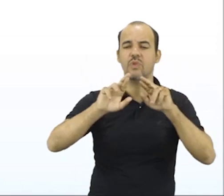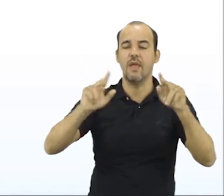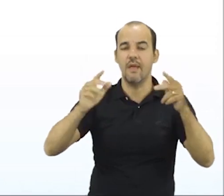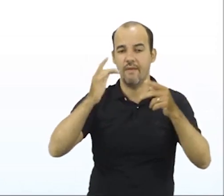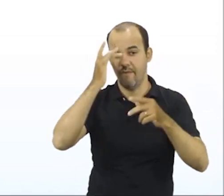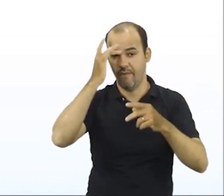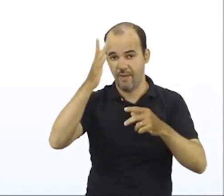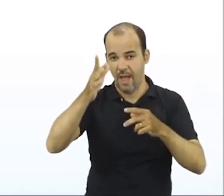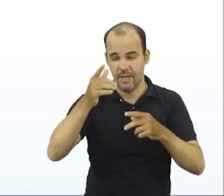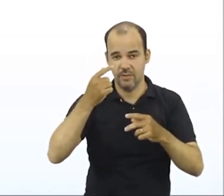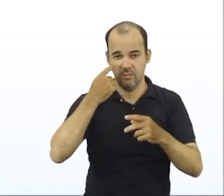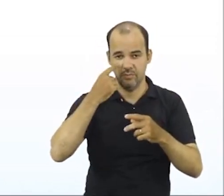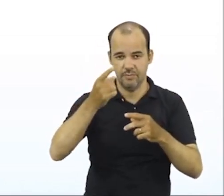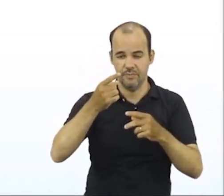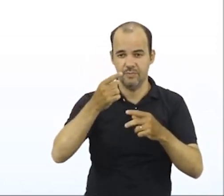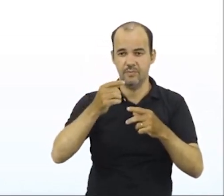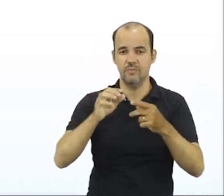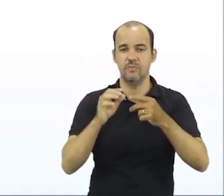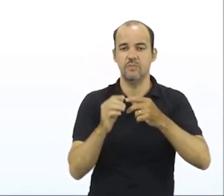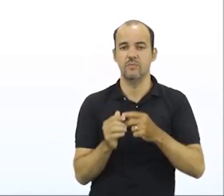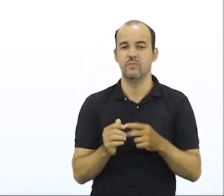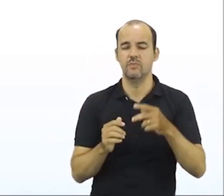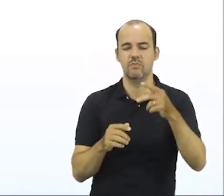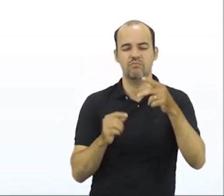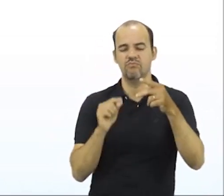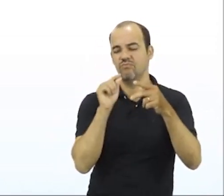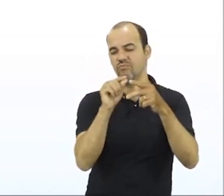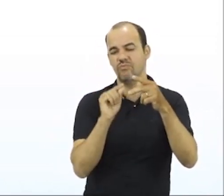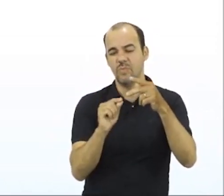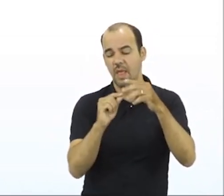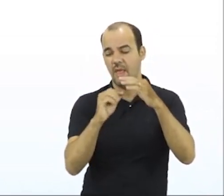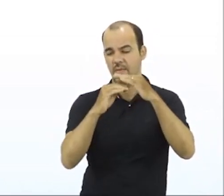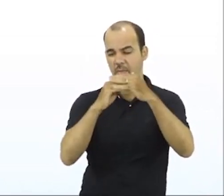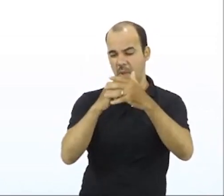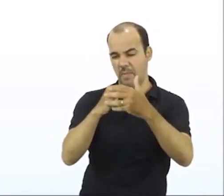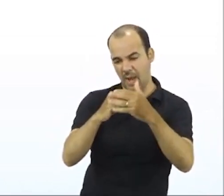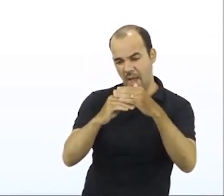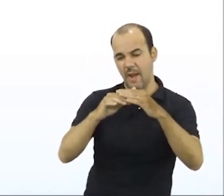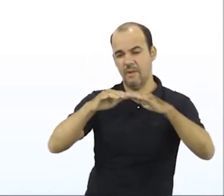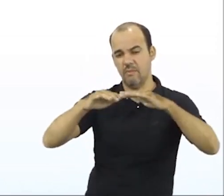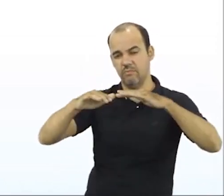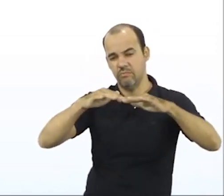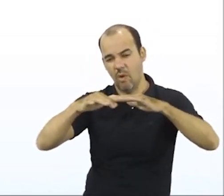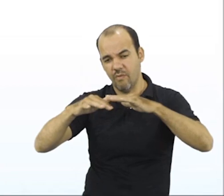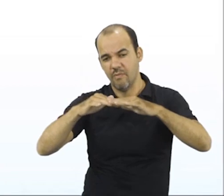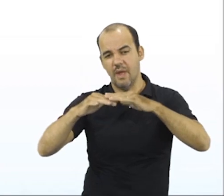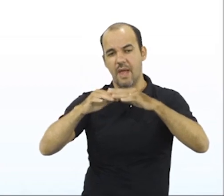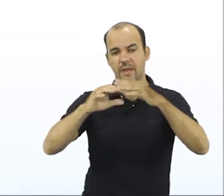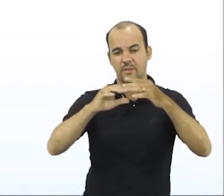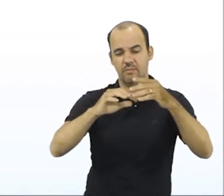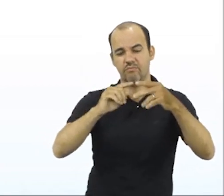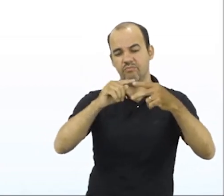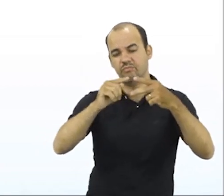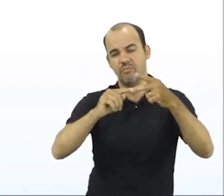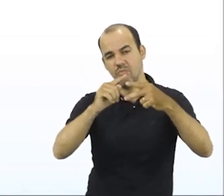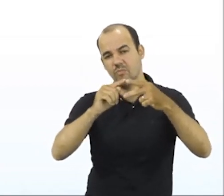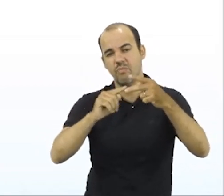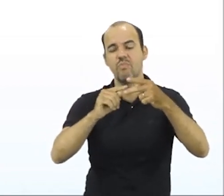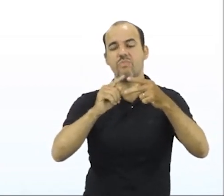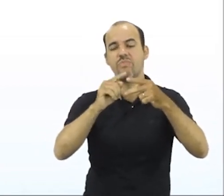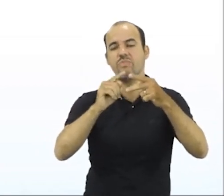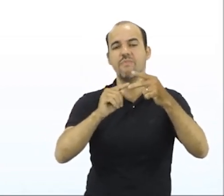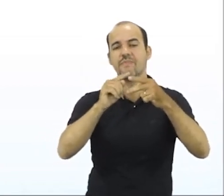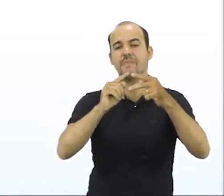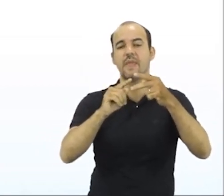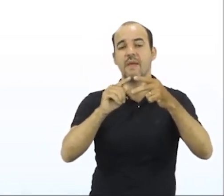é facílima, tá? Olhem para o quadro. É assim. Transporte passivo é aquele transporte,